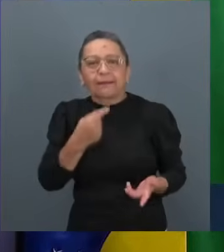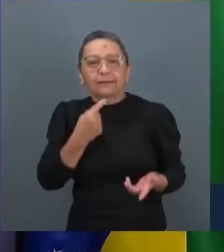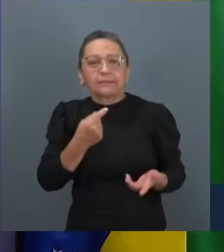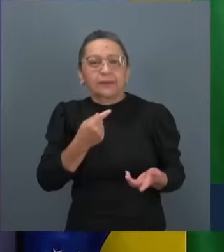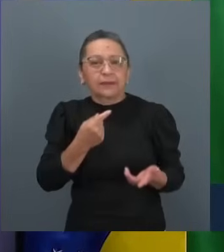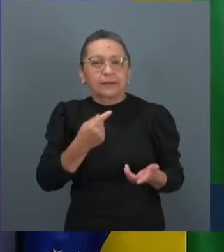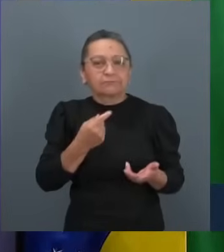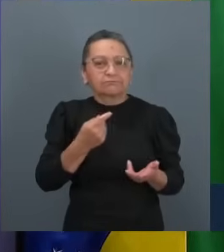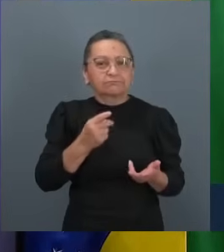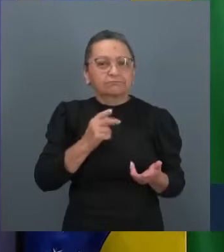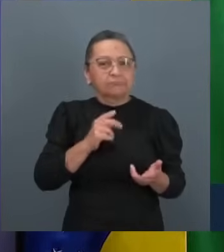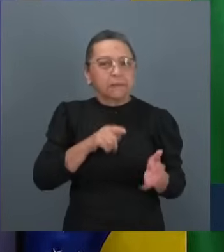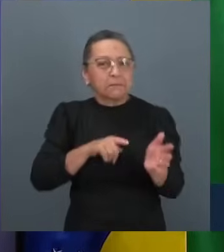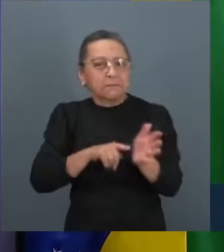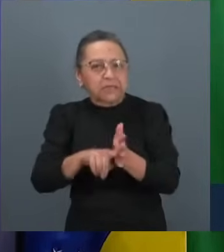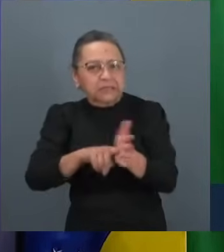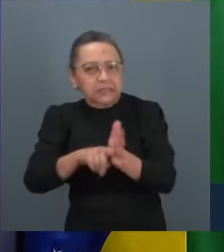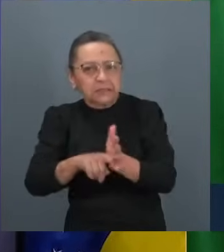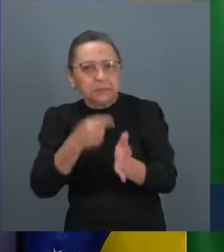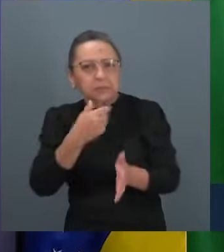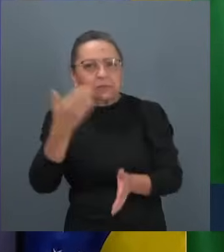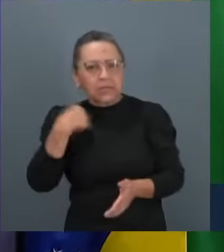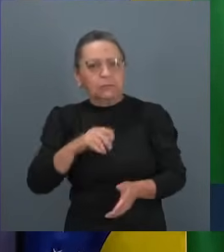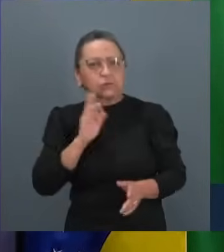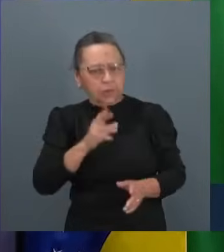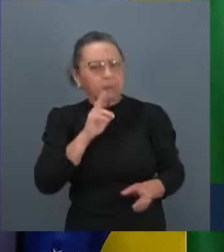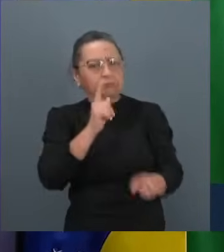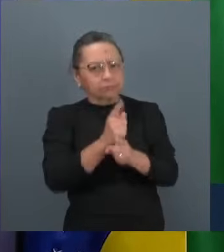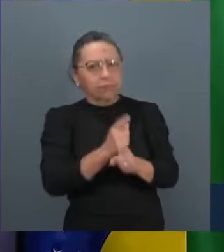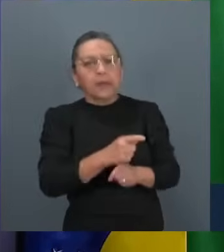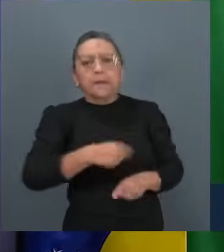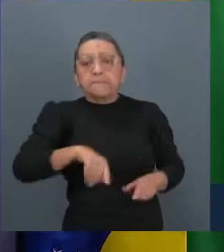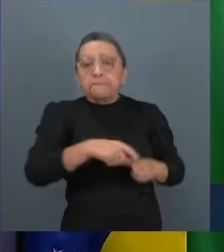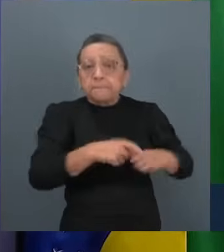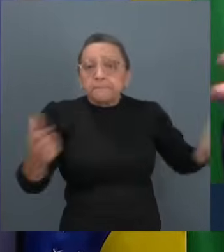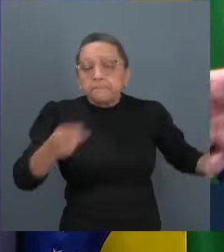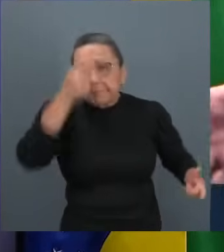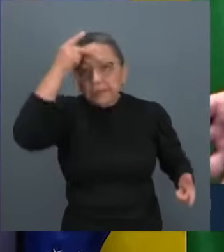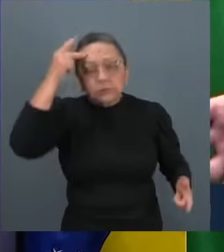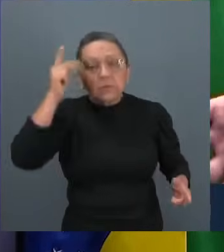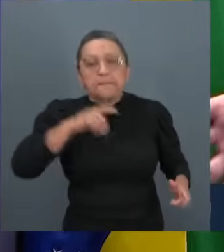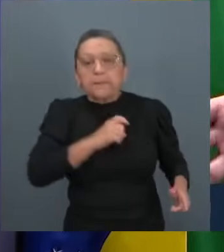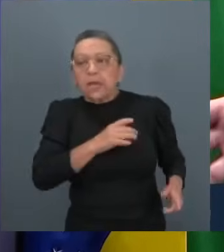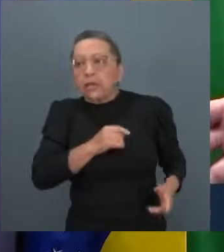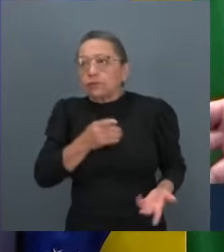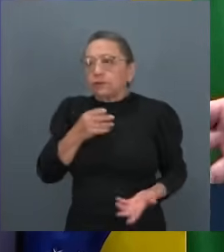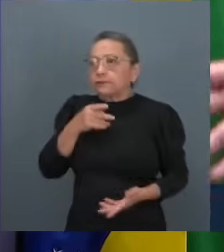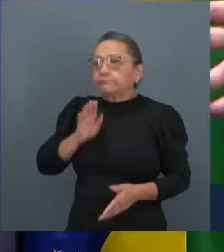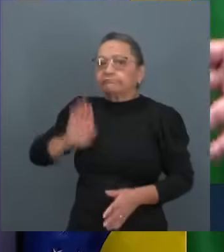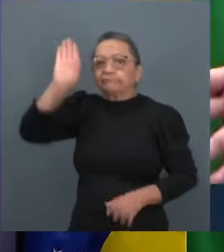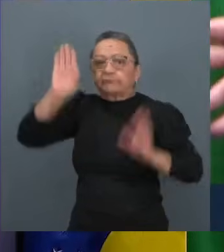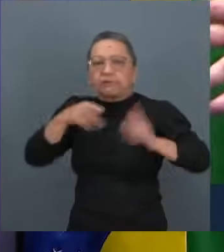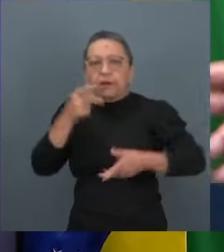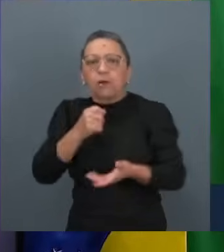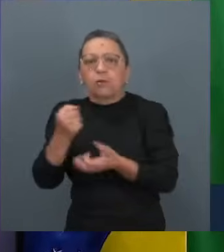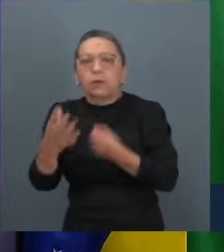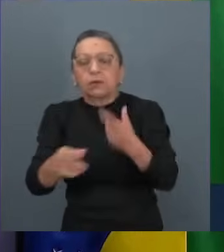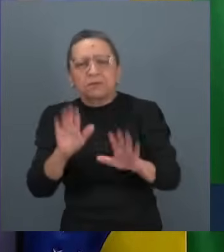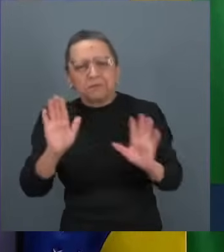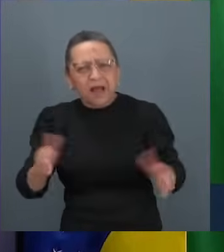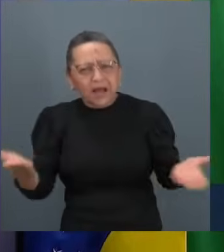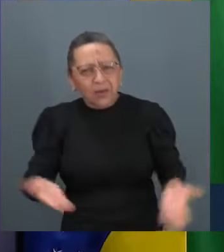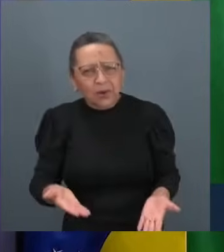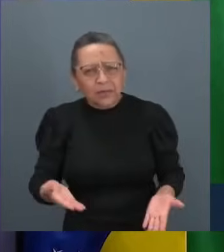recente, por medo de retaliação. E agora, com essa decisão do Supremo Tribunal